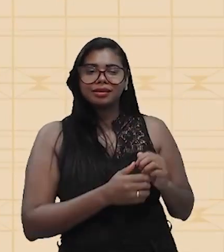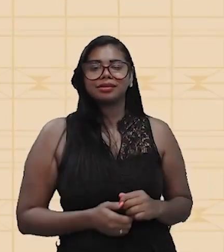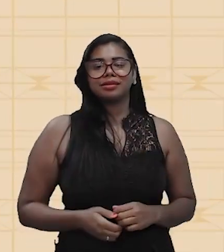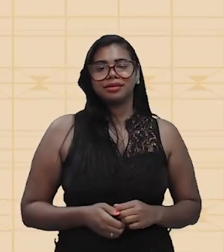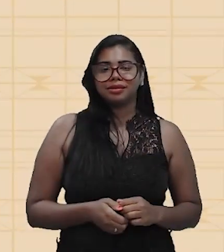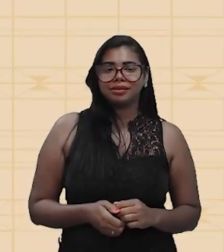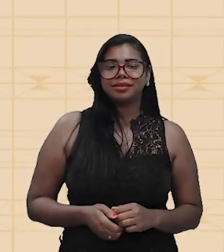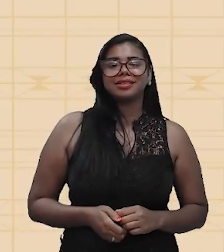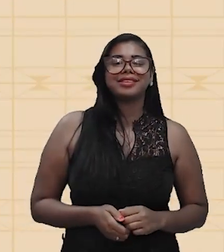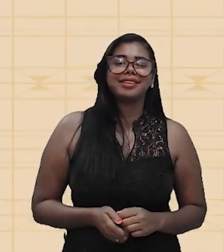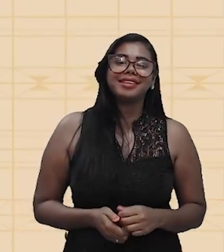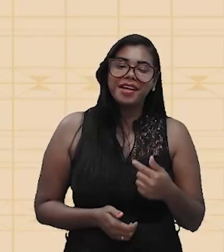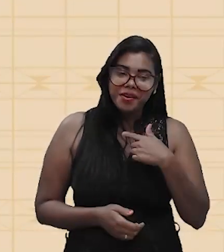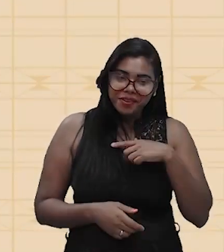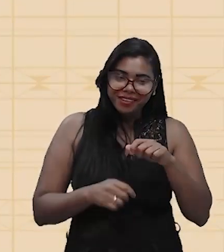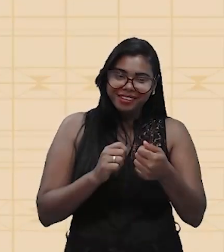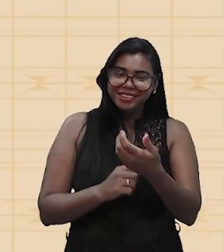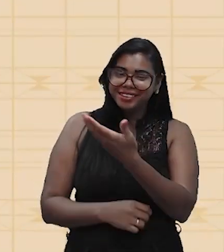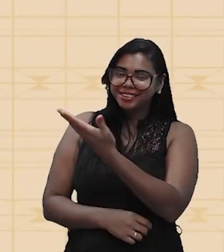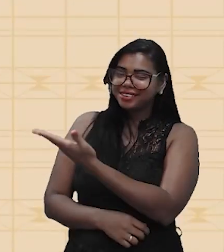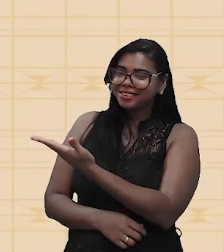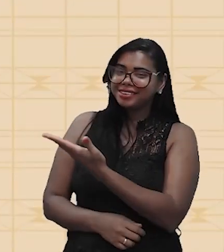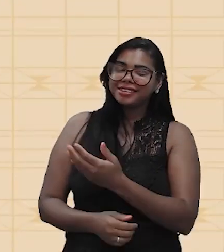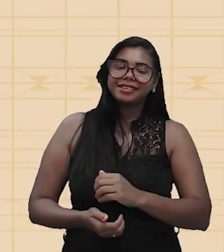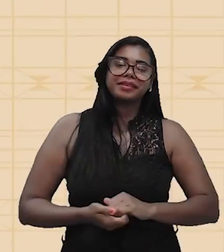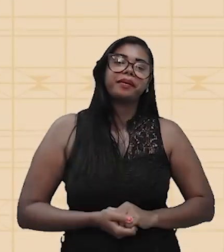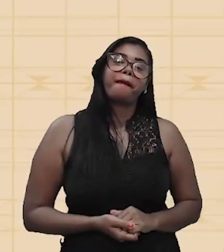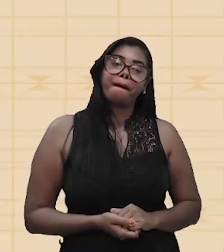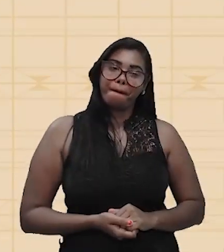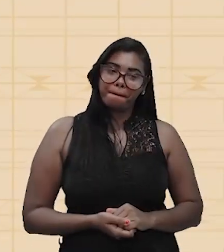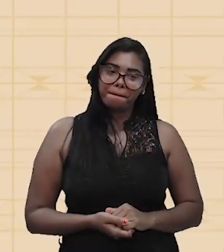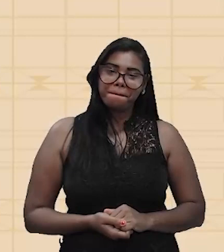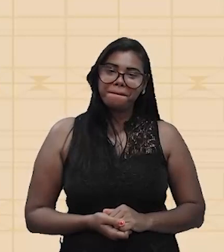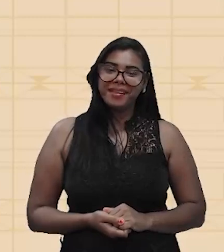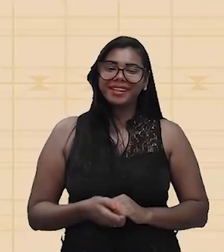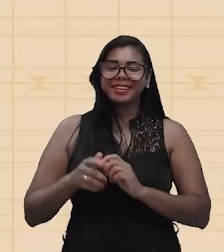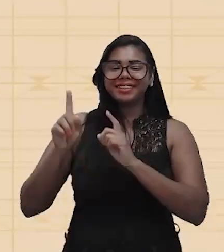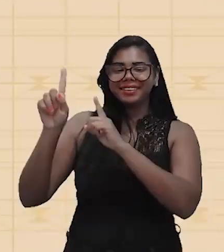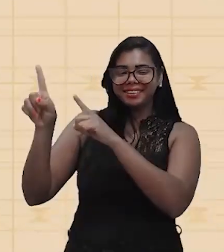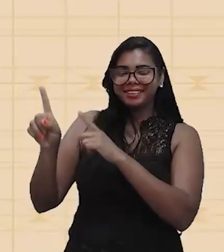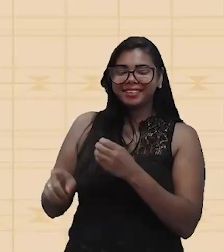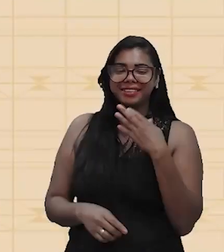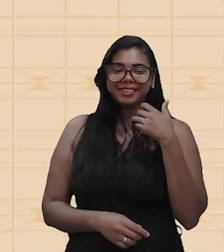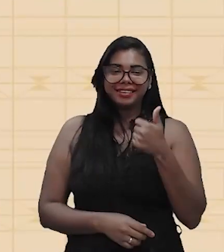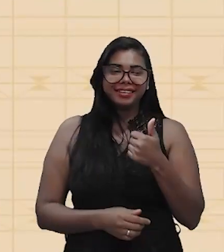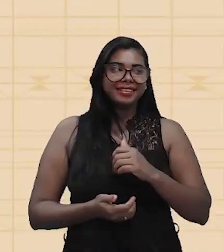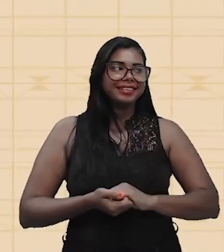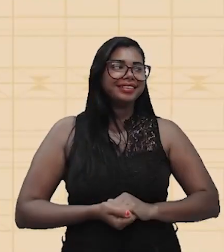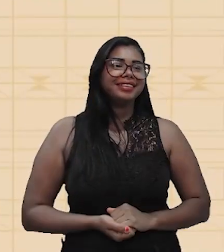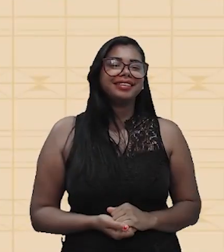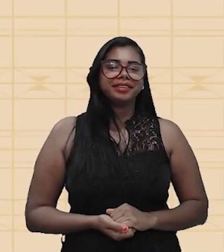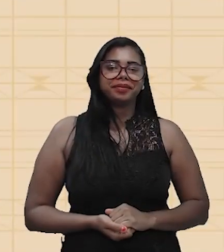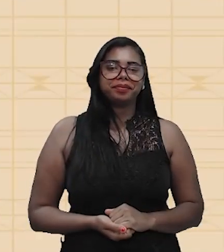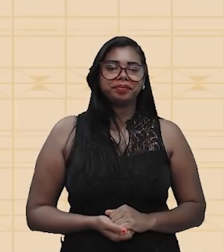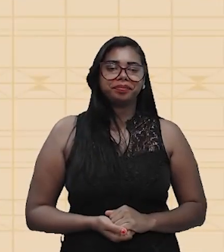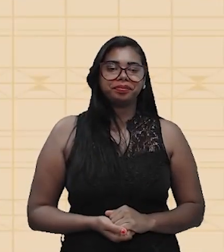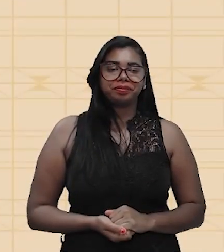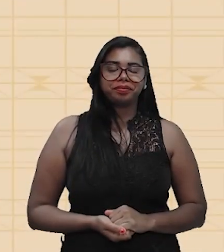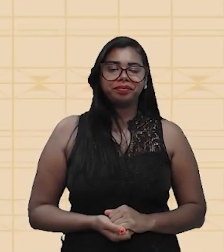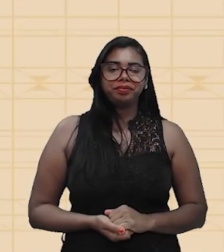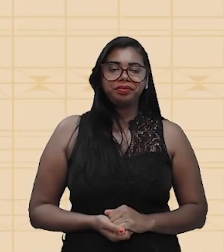minha resistência. Tá aí, tá? Depois você junta e vê o que é que vai dar, belezinha? Muito bem! Ô, Mequetrefe, então tá aí a relação